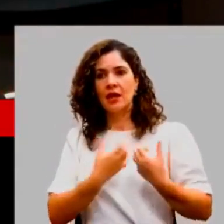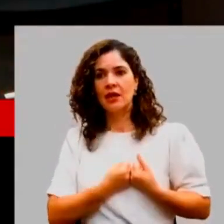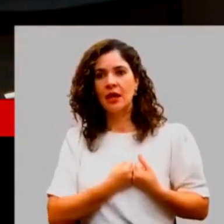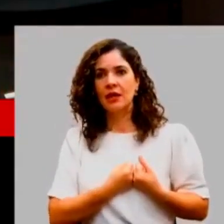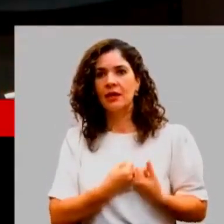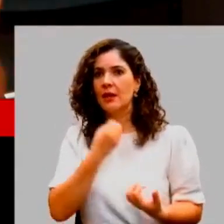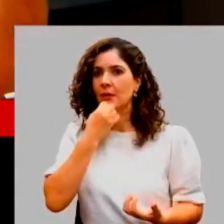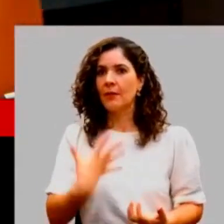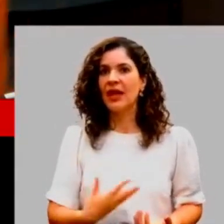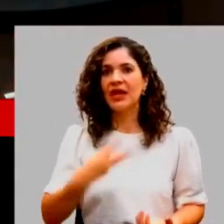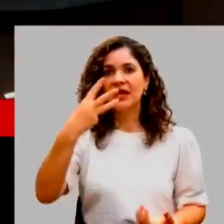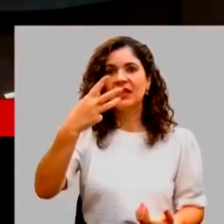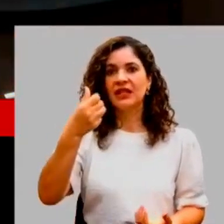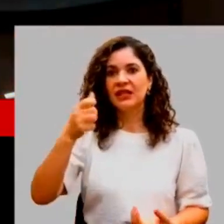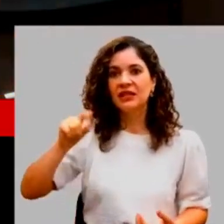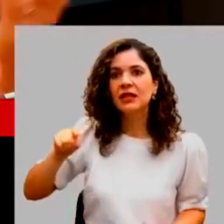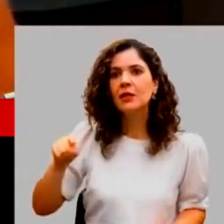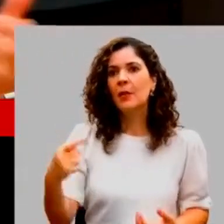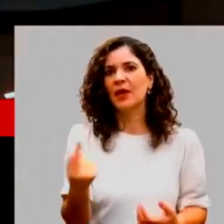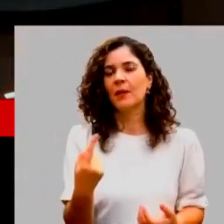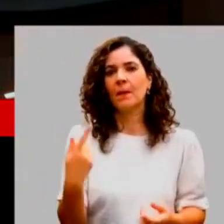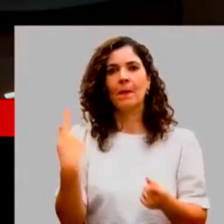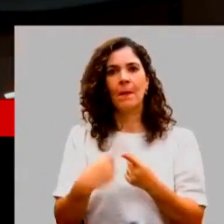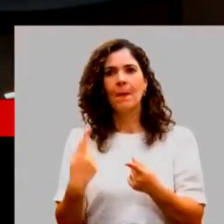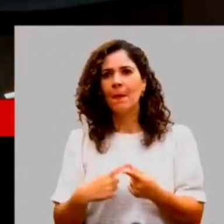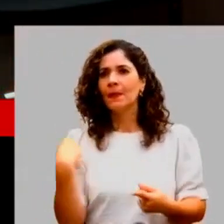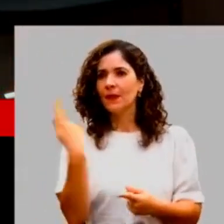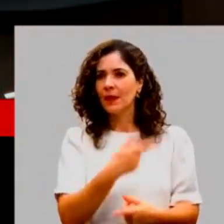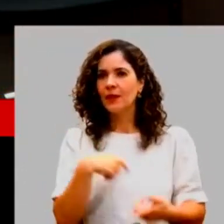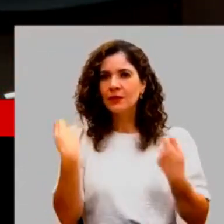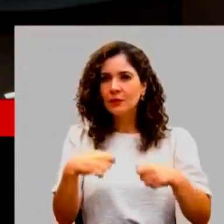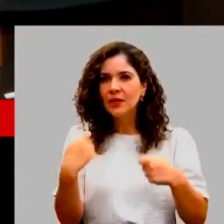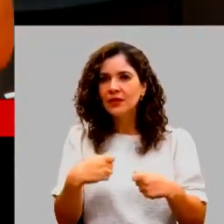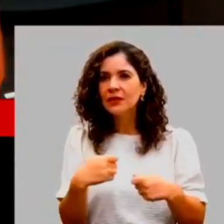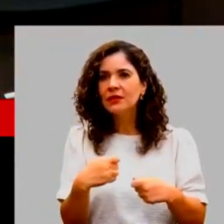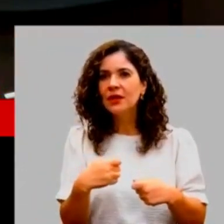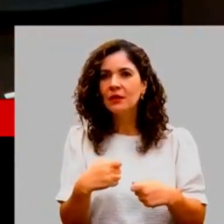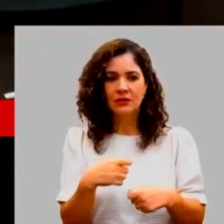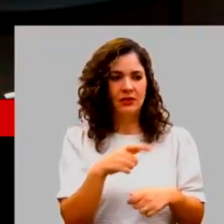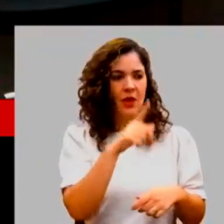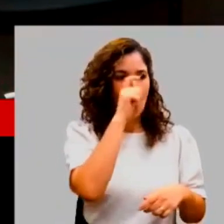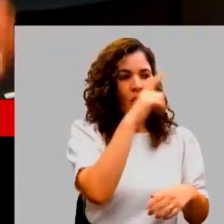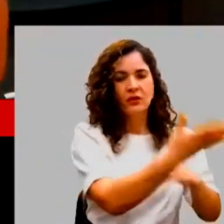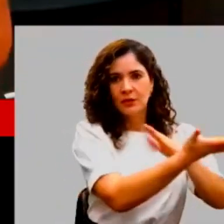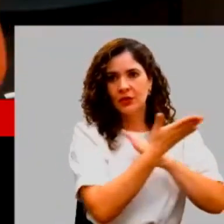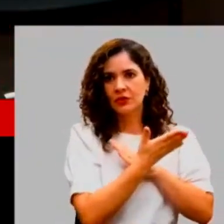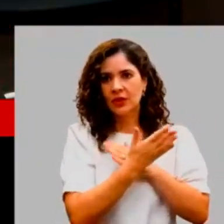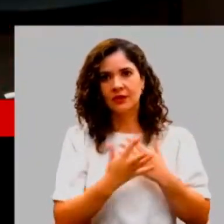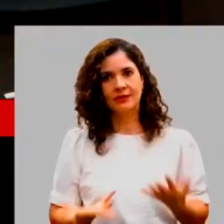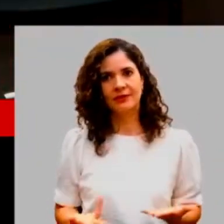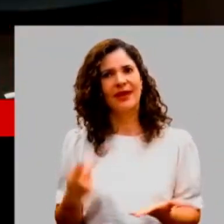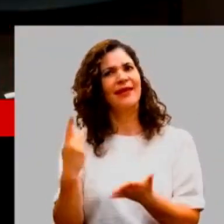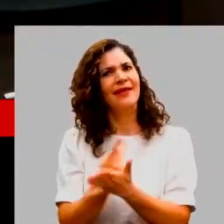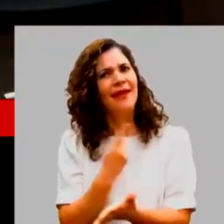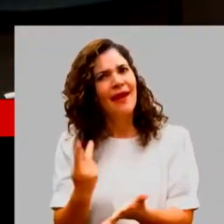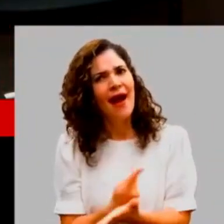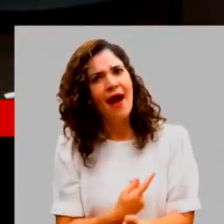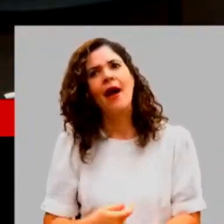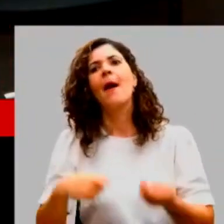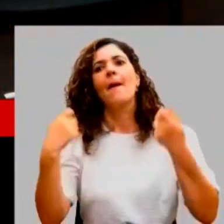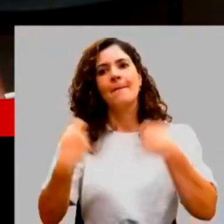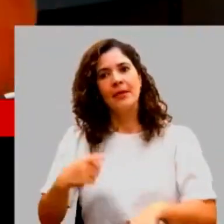36.000 Por que que realmente a gente precisa de uma assistência saúde tá errado ou tem uma